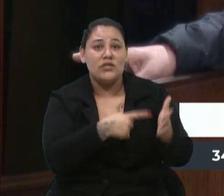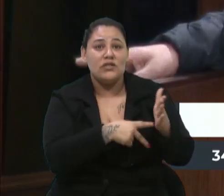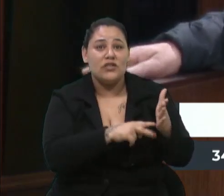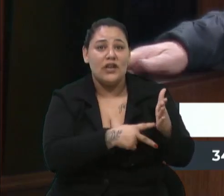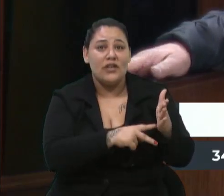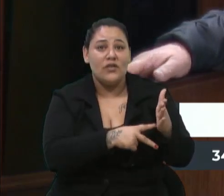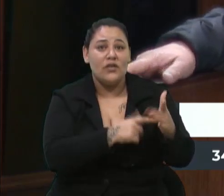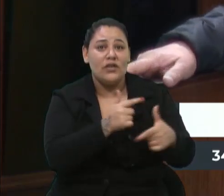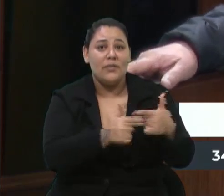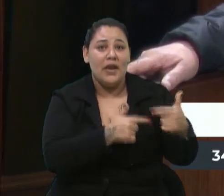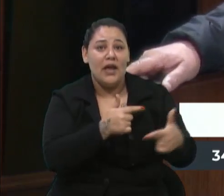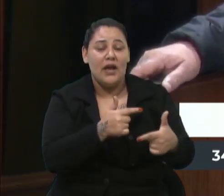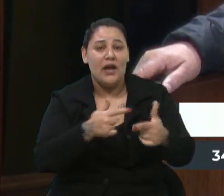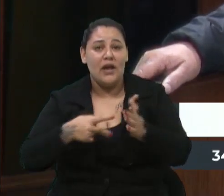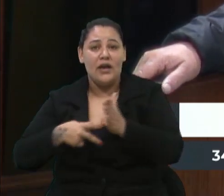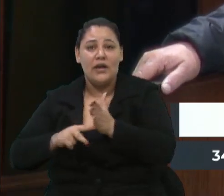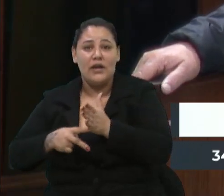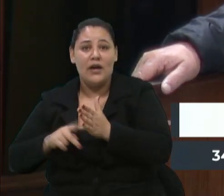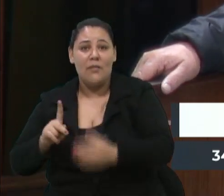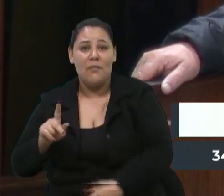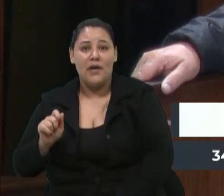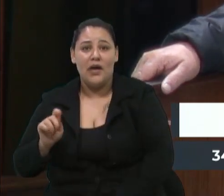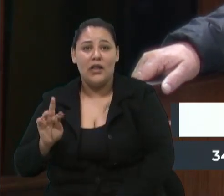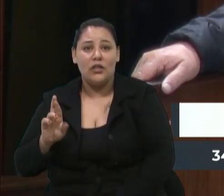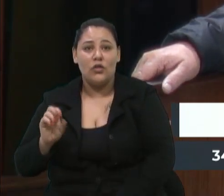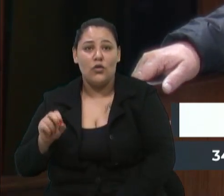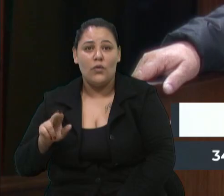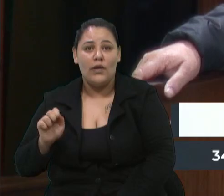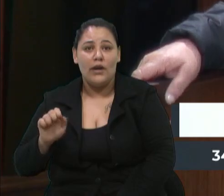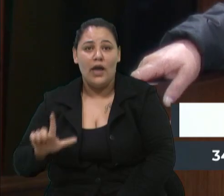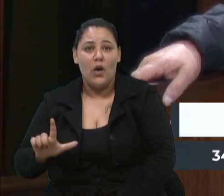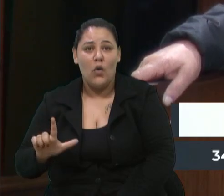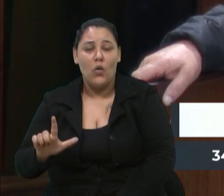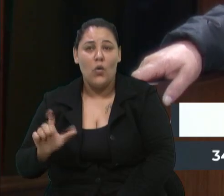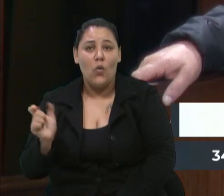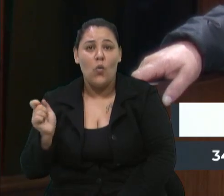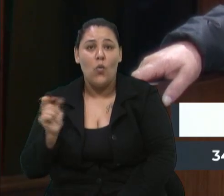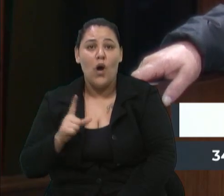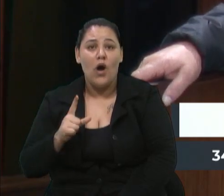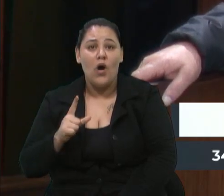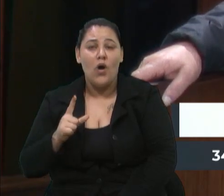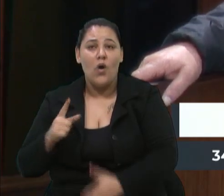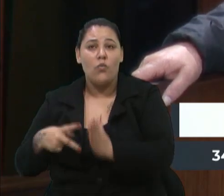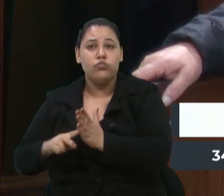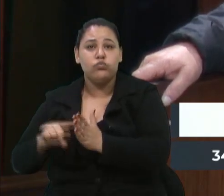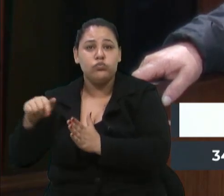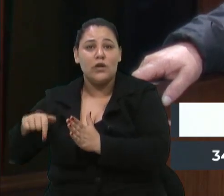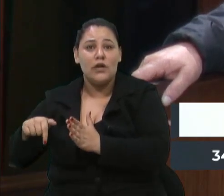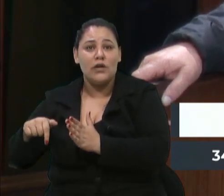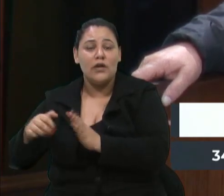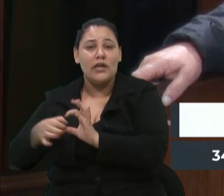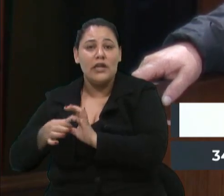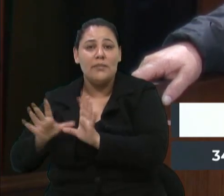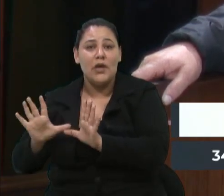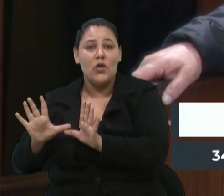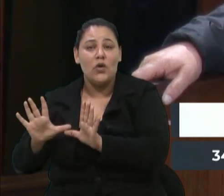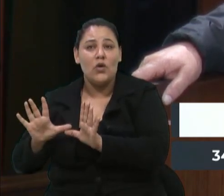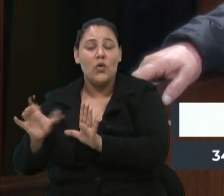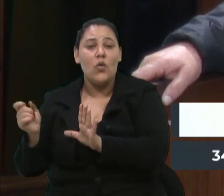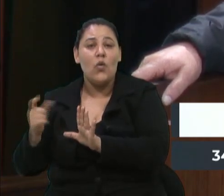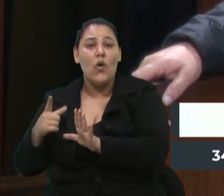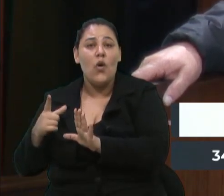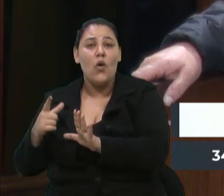dos trabalhadores e para o sindicato patronal. Qual é o sindicato patronal que abriu mão